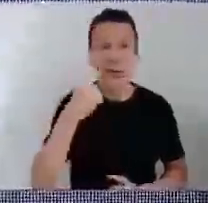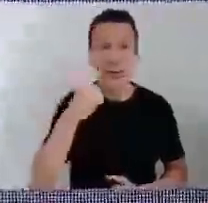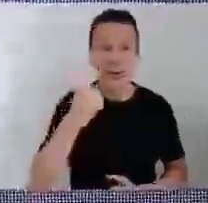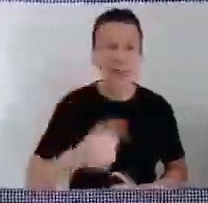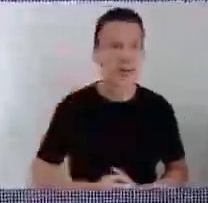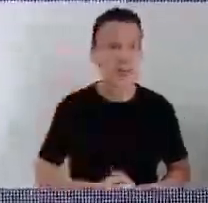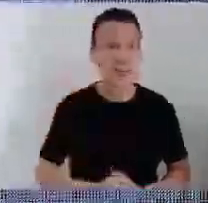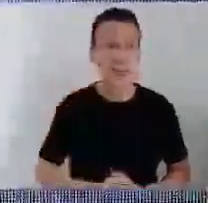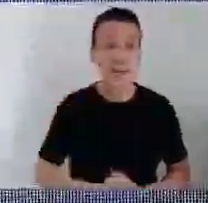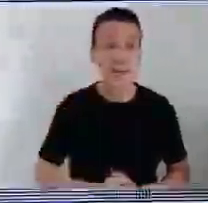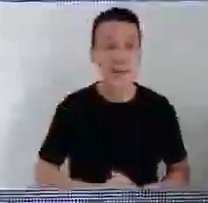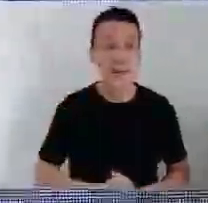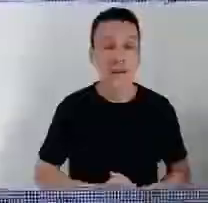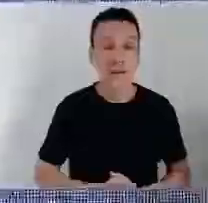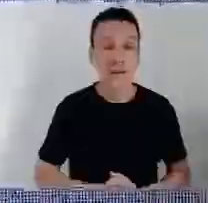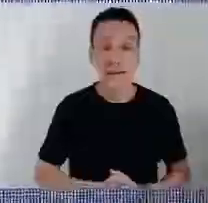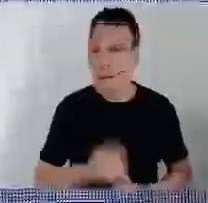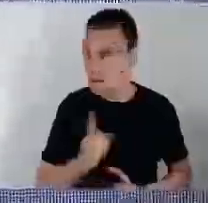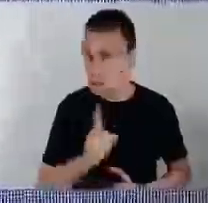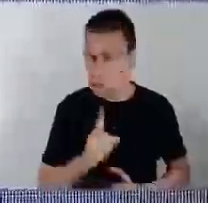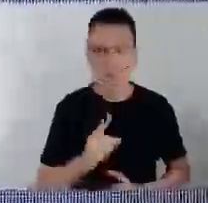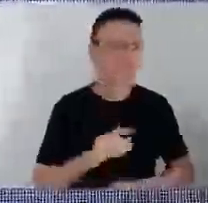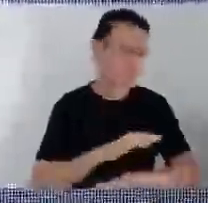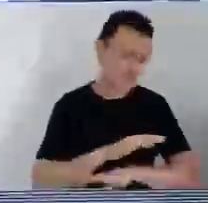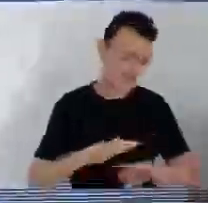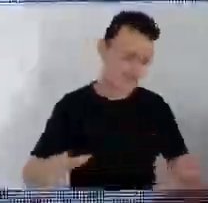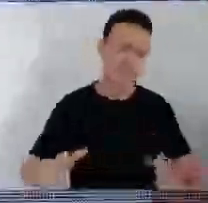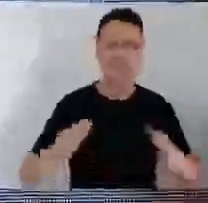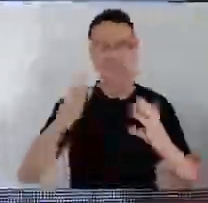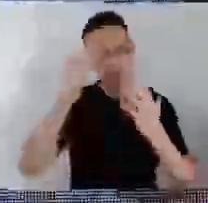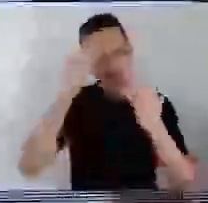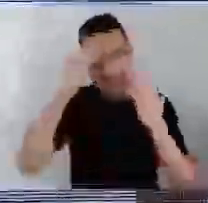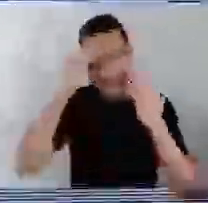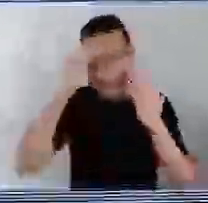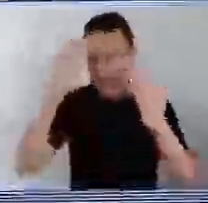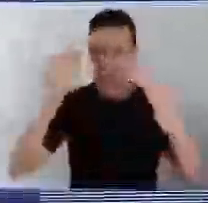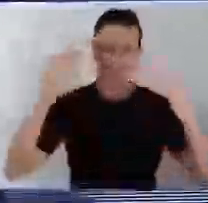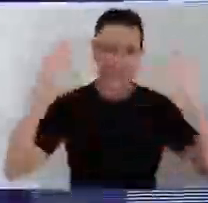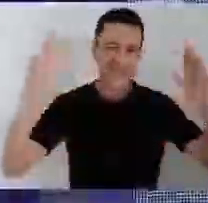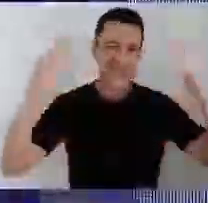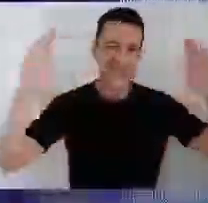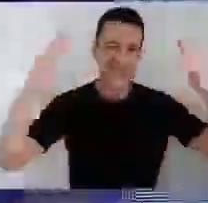Mais alguém? Então, muito obrigado, uma salva de palmas.